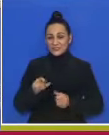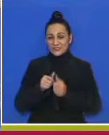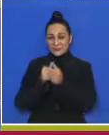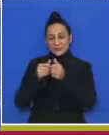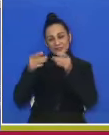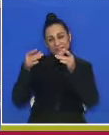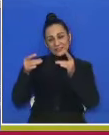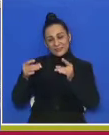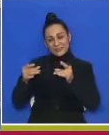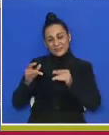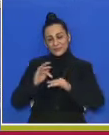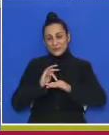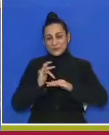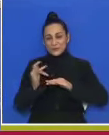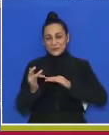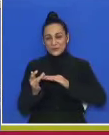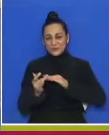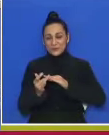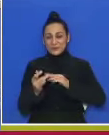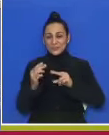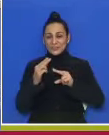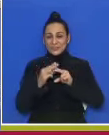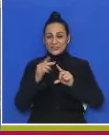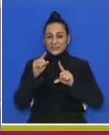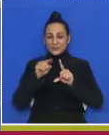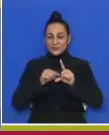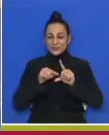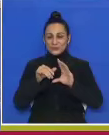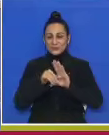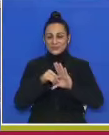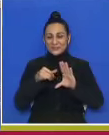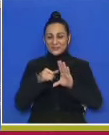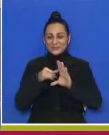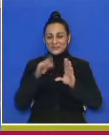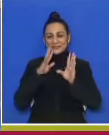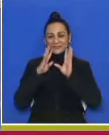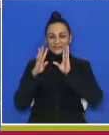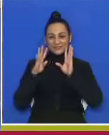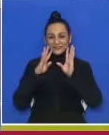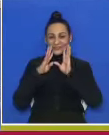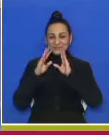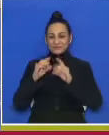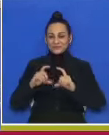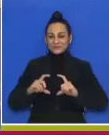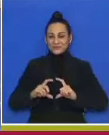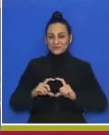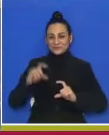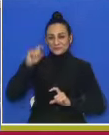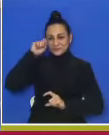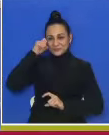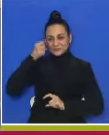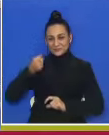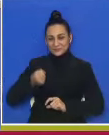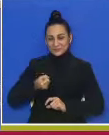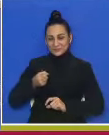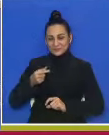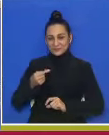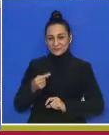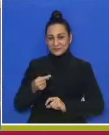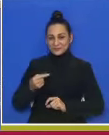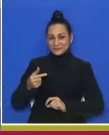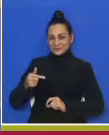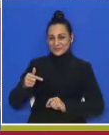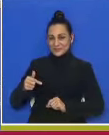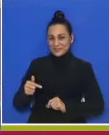Você acompanhando cada detalhe por meio dos perfis da Caixa e da Rede TV no YouTube e no Facebook. Bola preta, número 17.